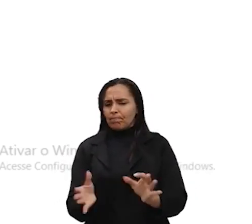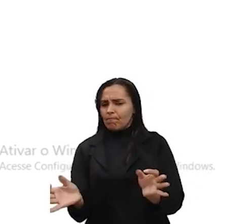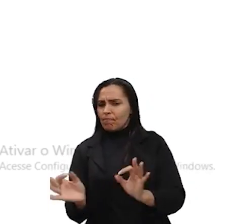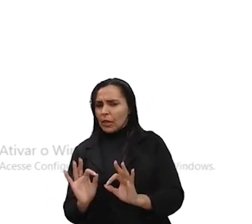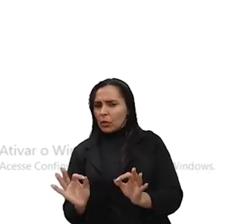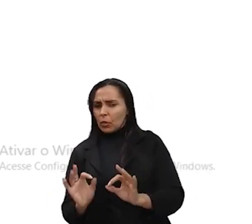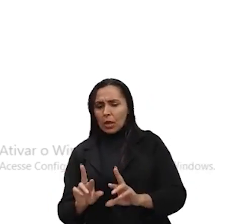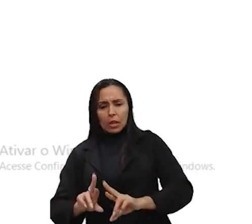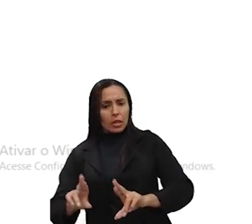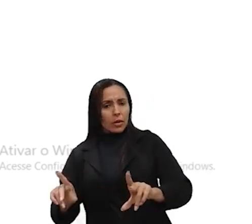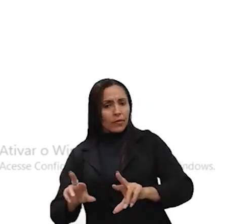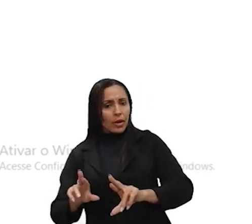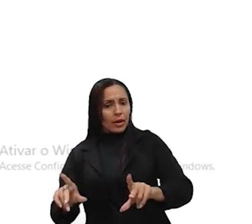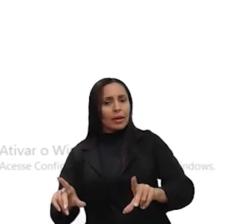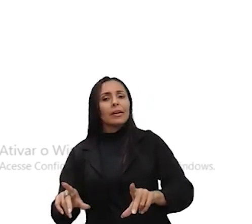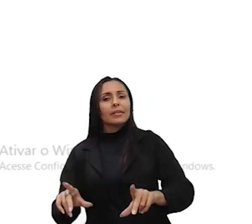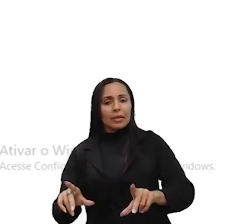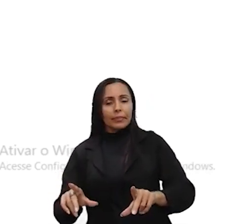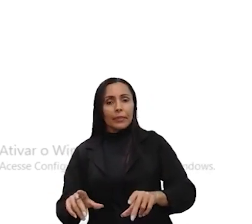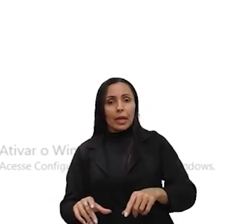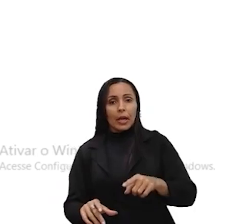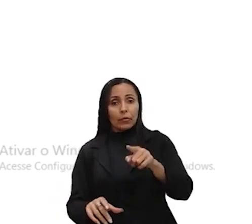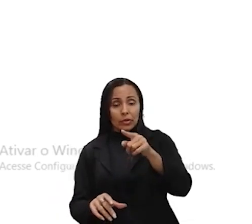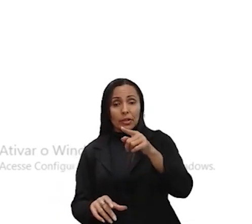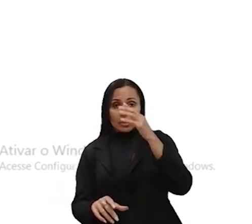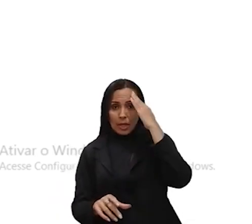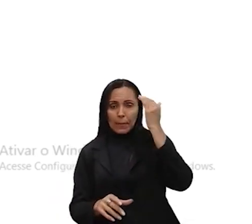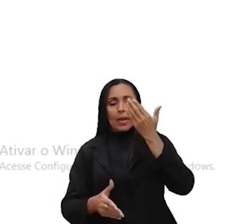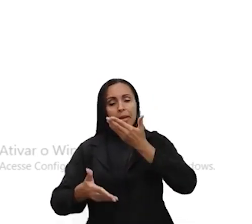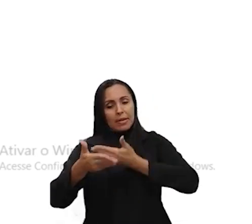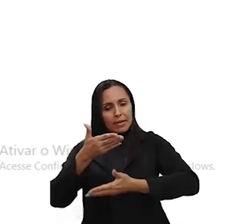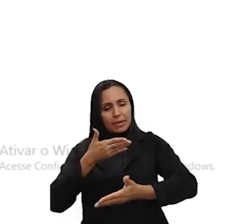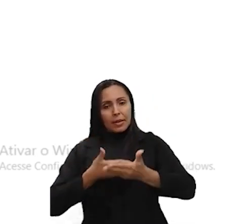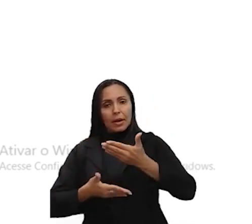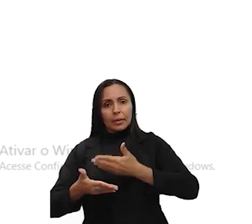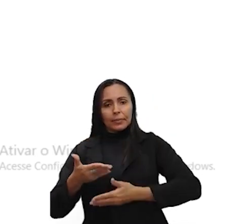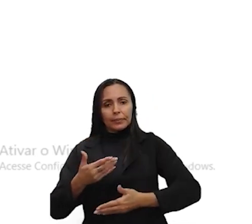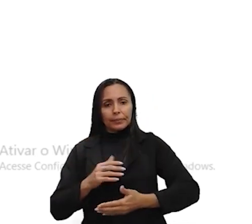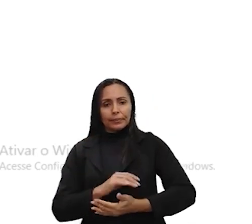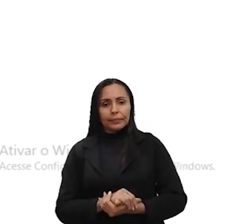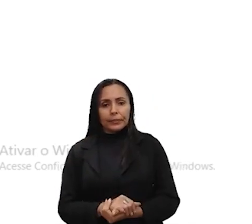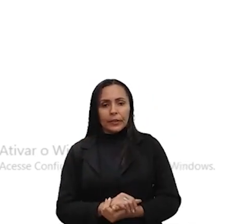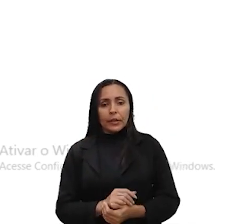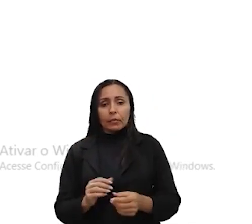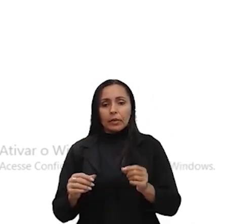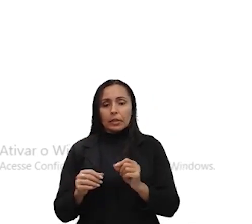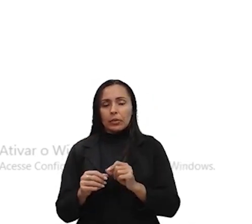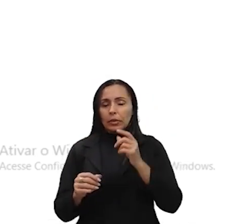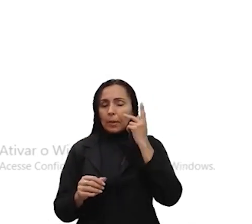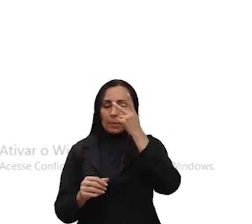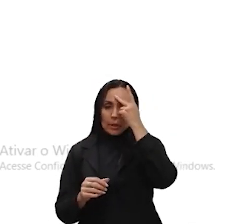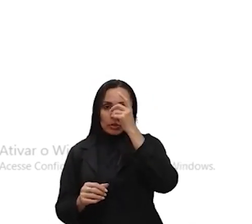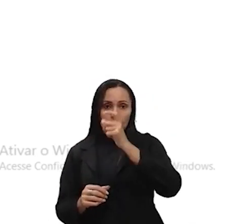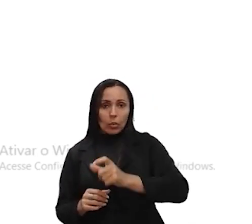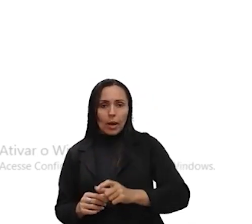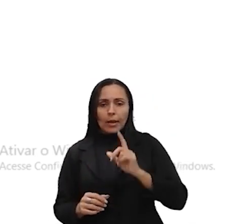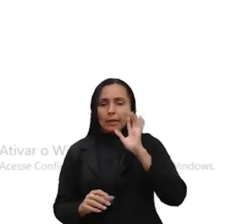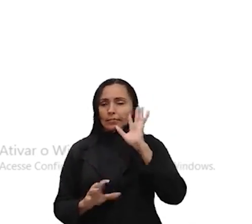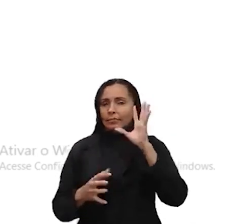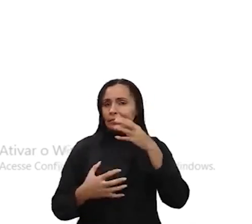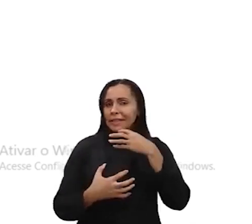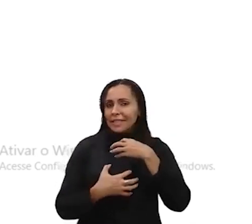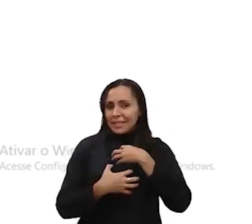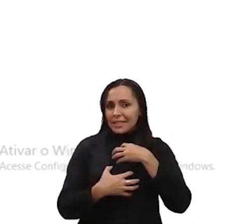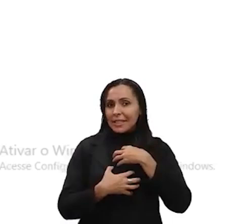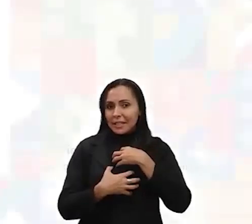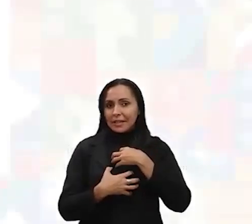nenhuma diferença que o outro possui. É você saber lidar com ela e fazer com que aquela pessoa ela se sinta,